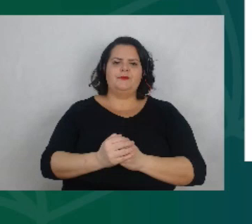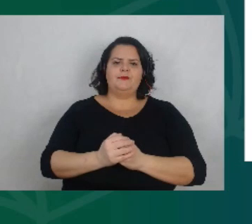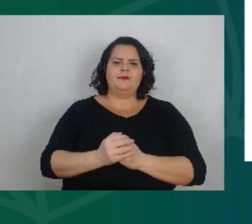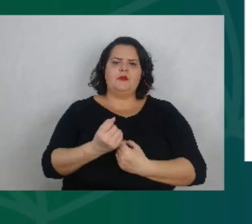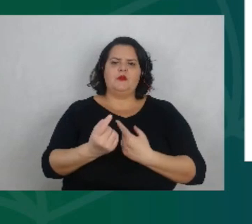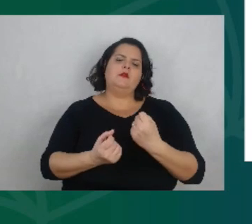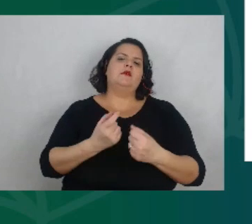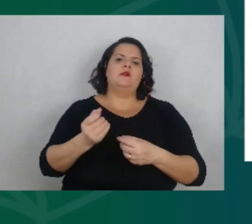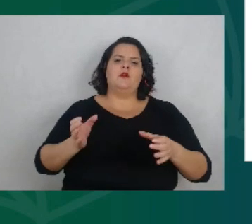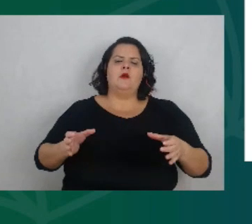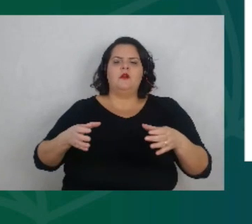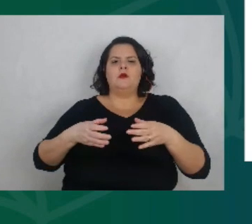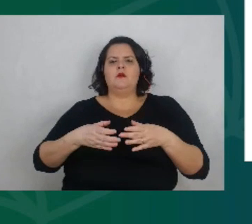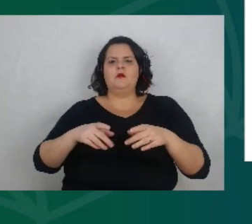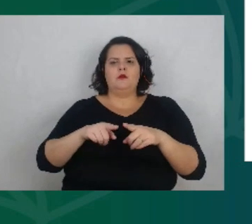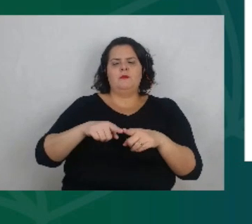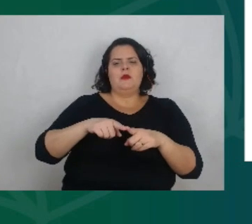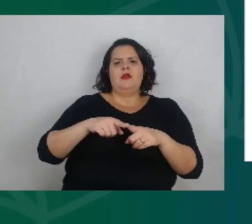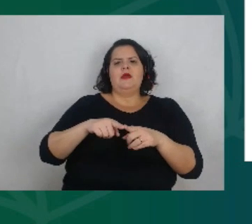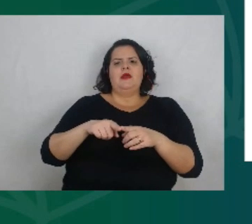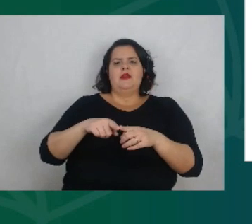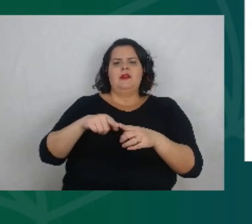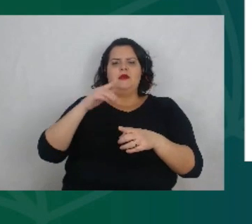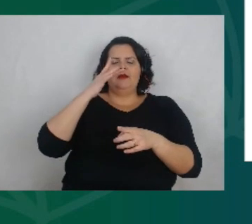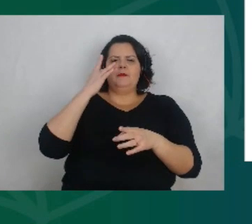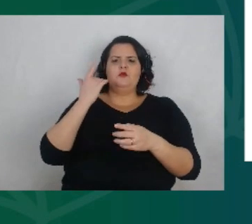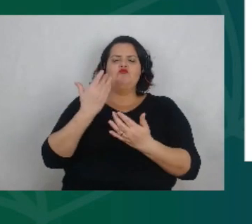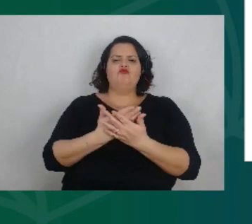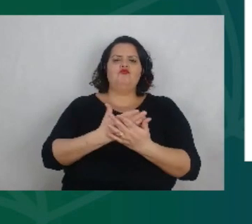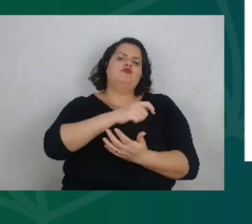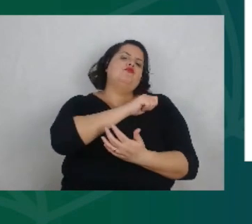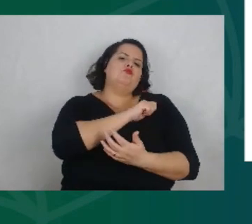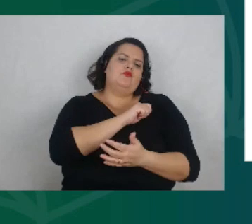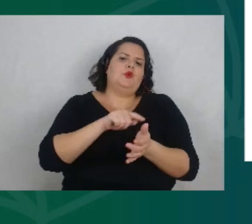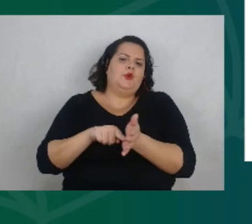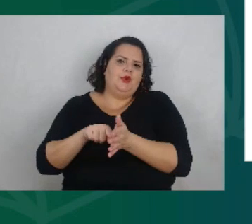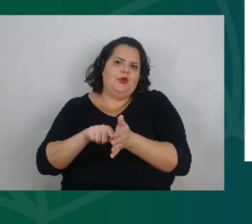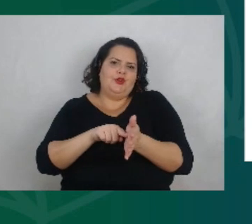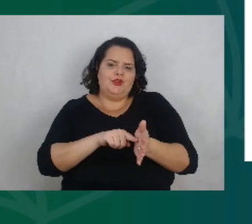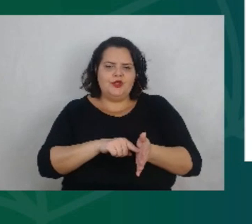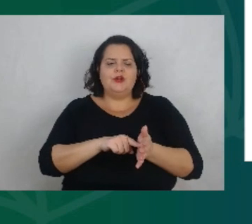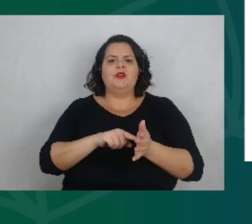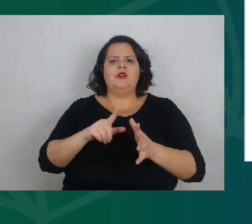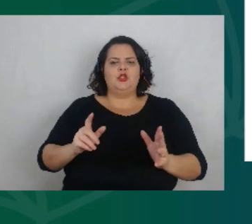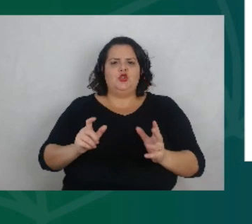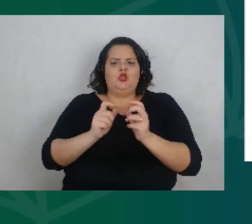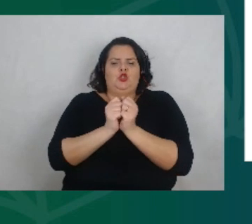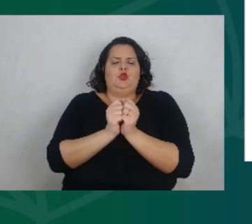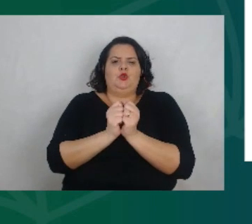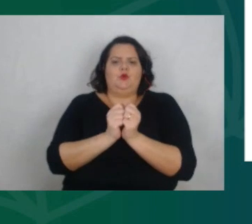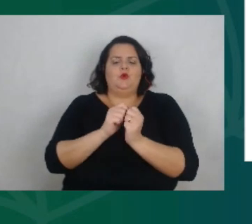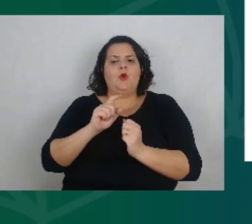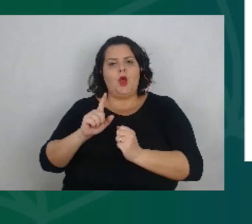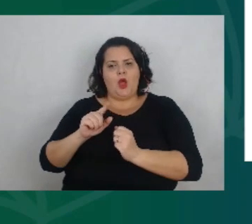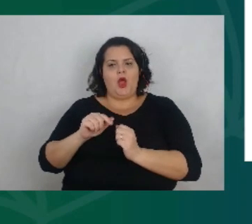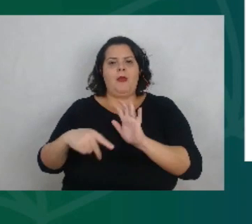desse grupo, os residentes que ficaram conosco todo esse período. Os residentes são residentes do